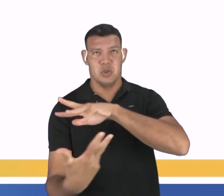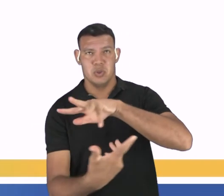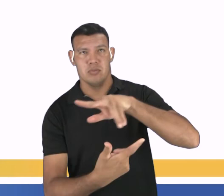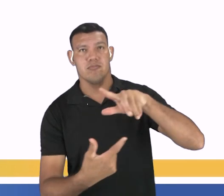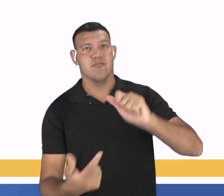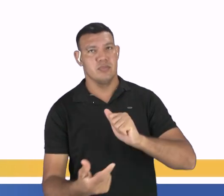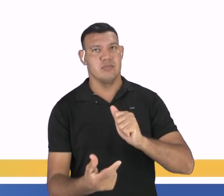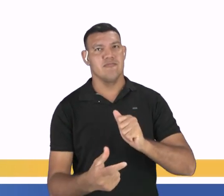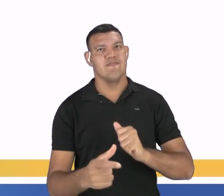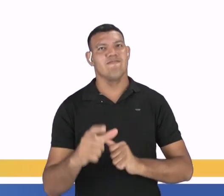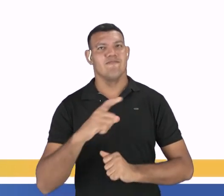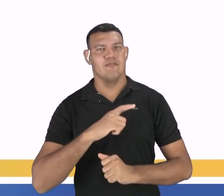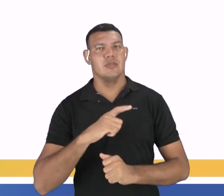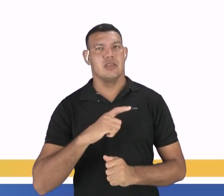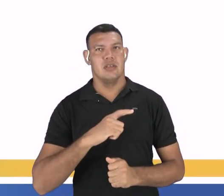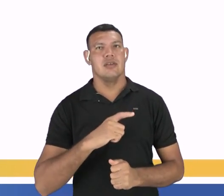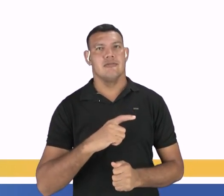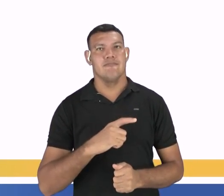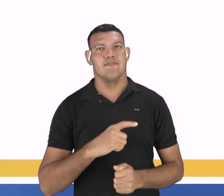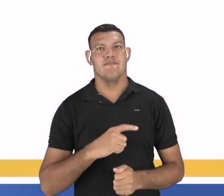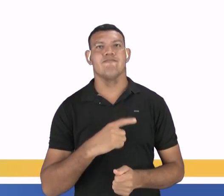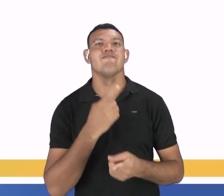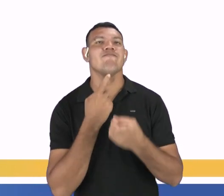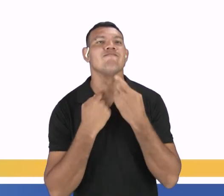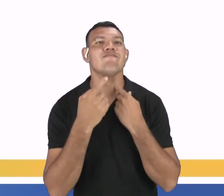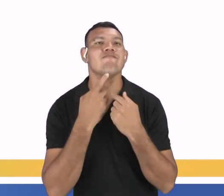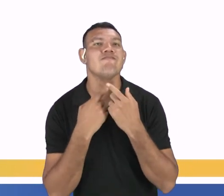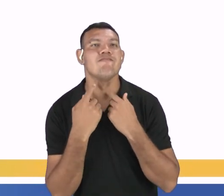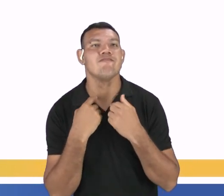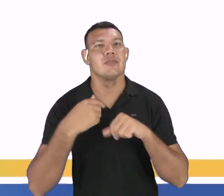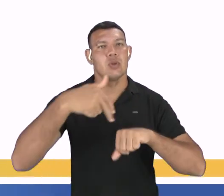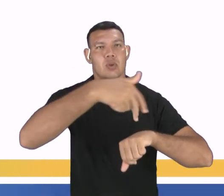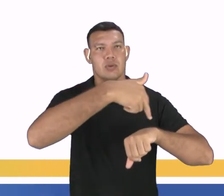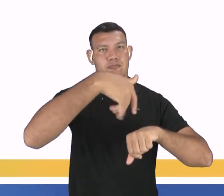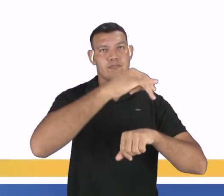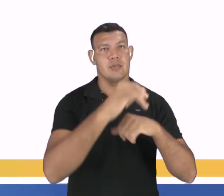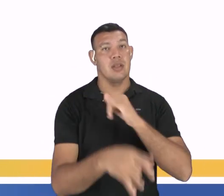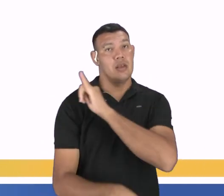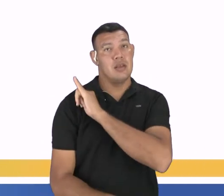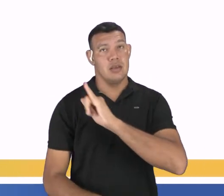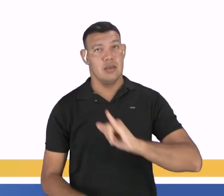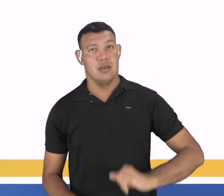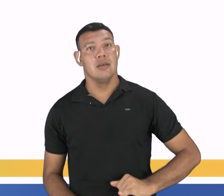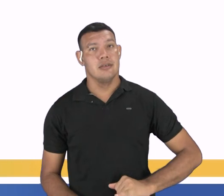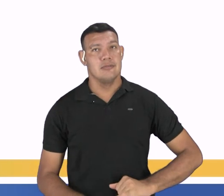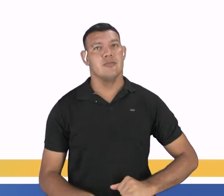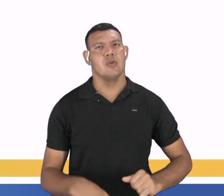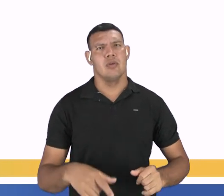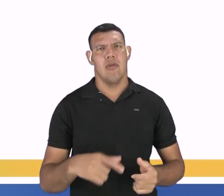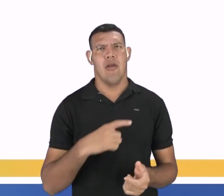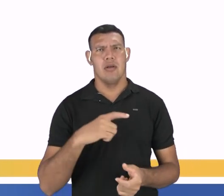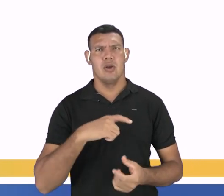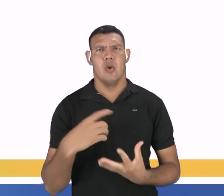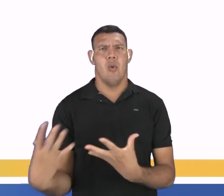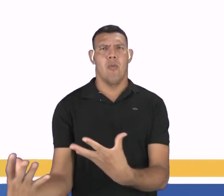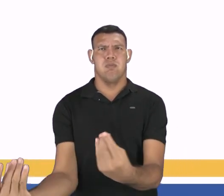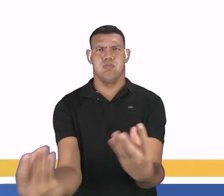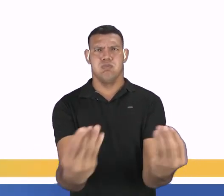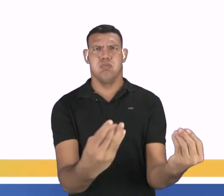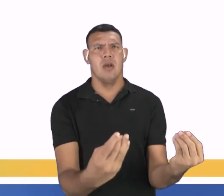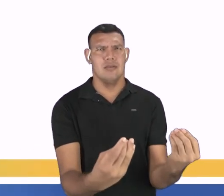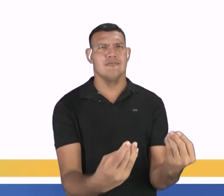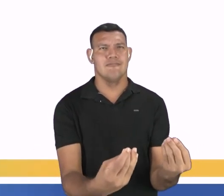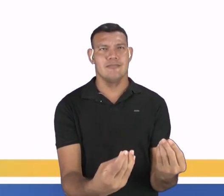as nações imperialistas, posto que havia um número limitado de recursos e mercados, de modo que surgiram